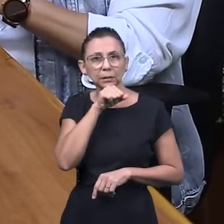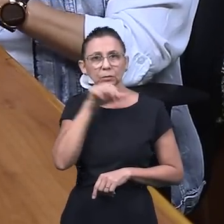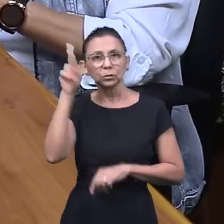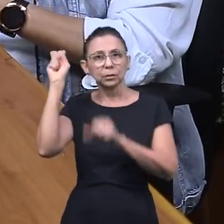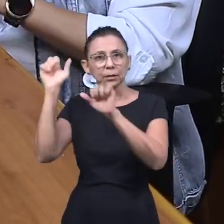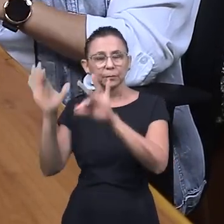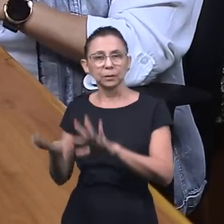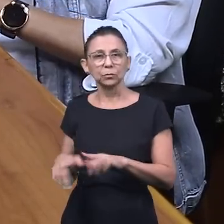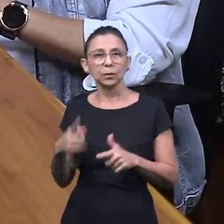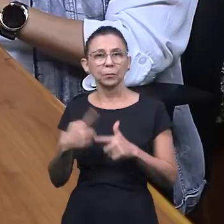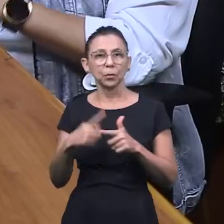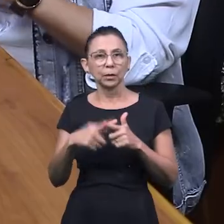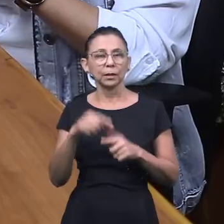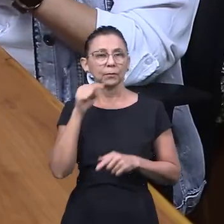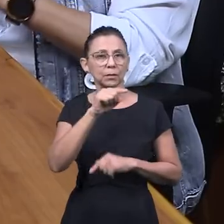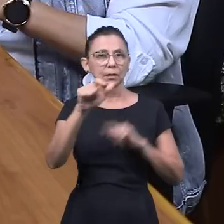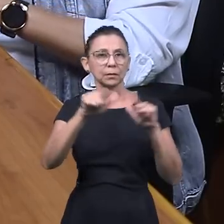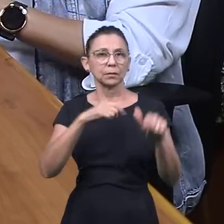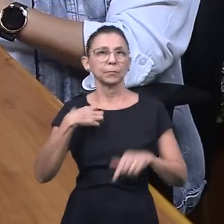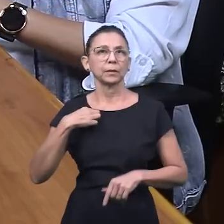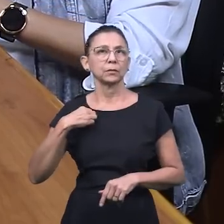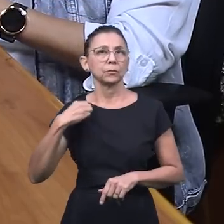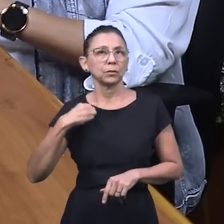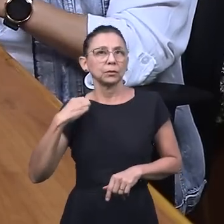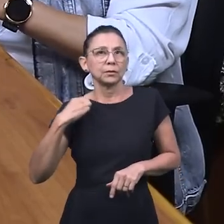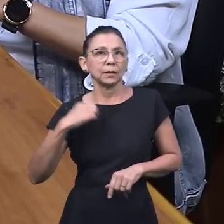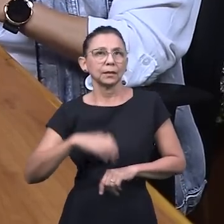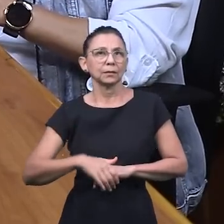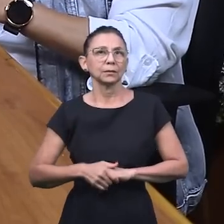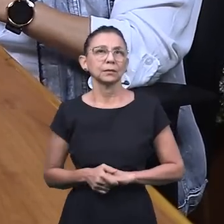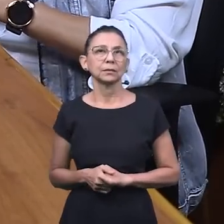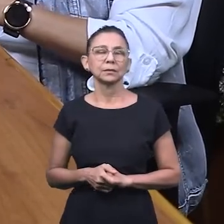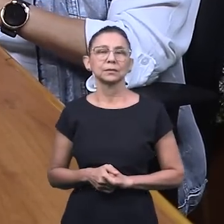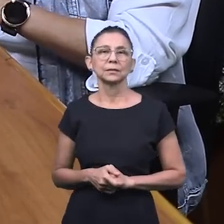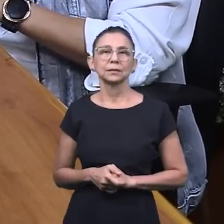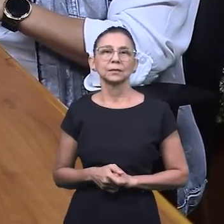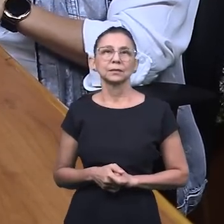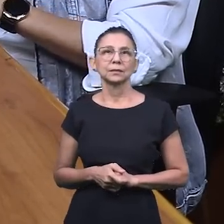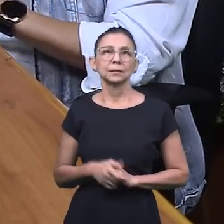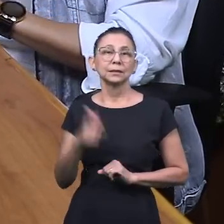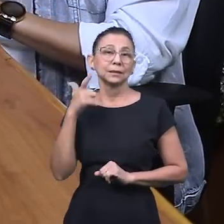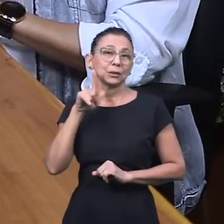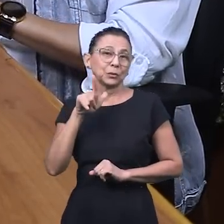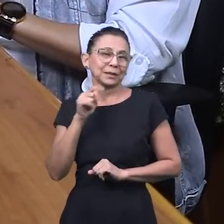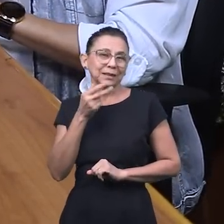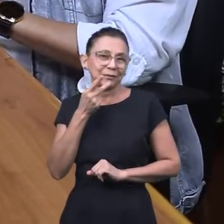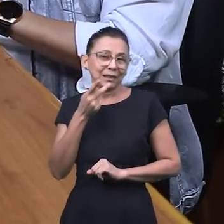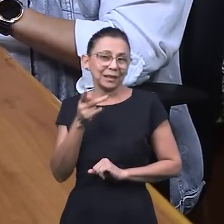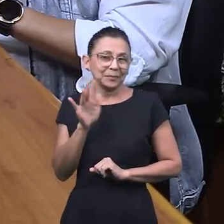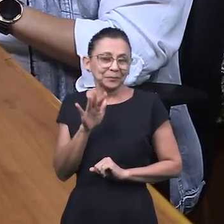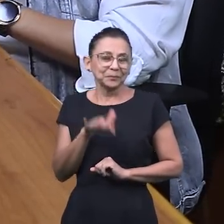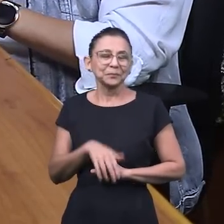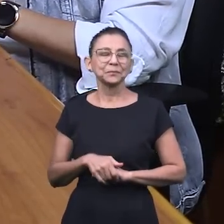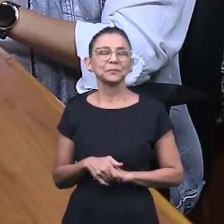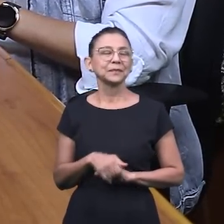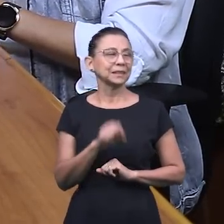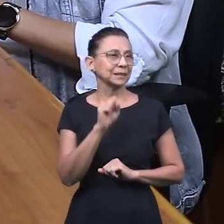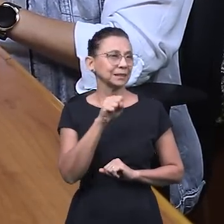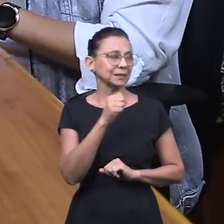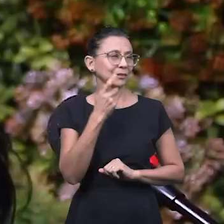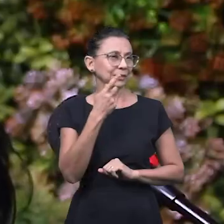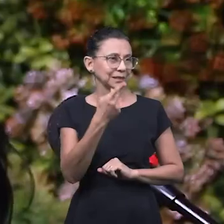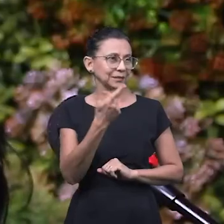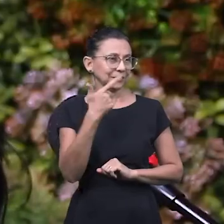trabalho voluntário que você prestou, que você dedicou ao Senhor. Pode ficar à vontade. Se eu conseguir. Você vai conseguir, sim. Vai sim.